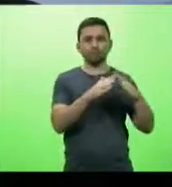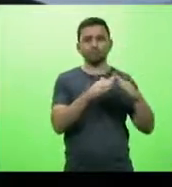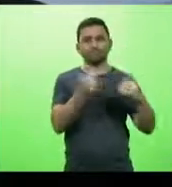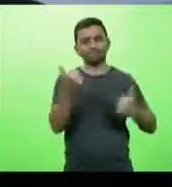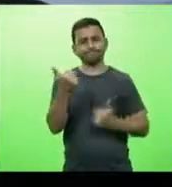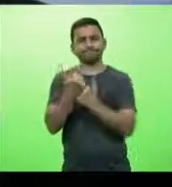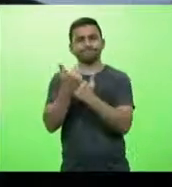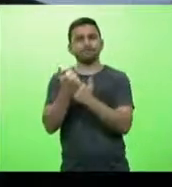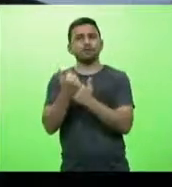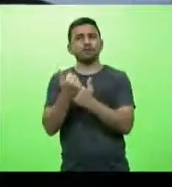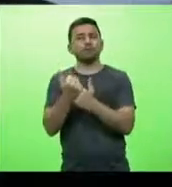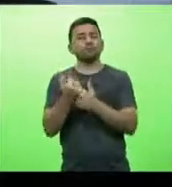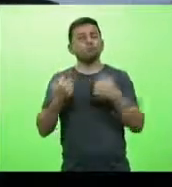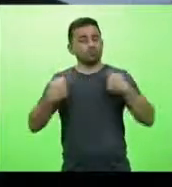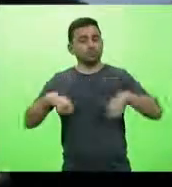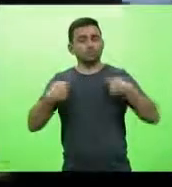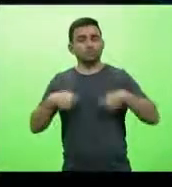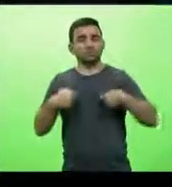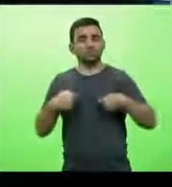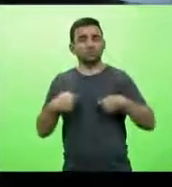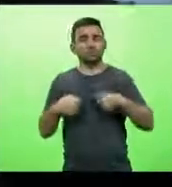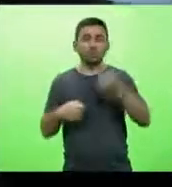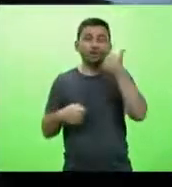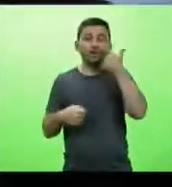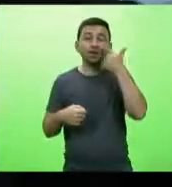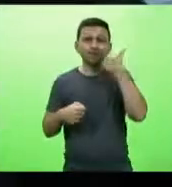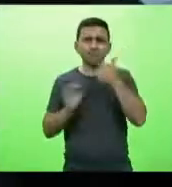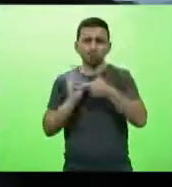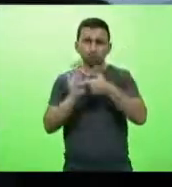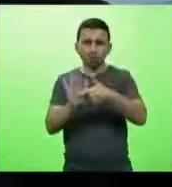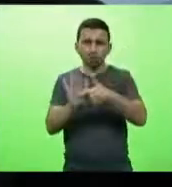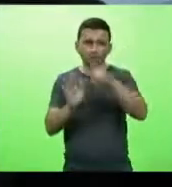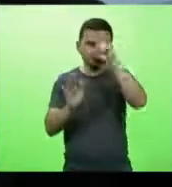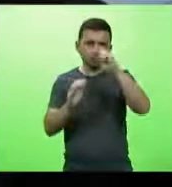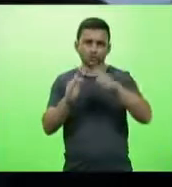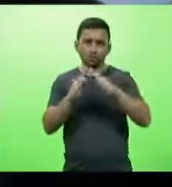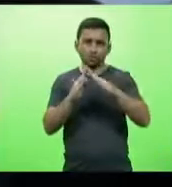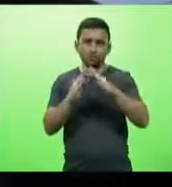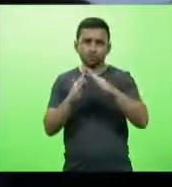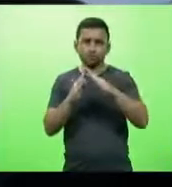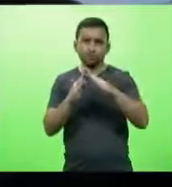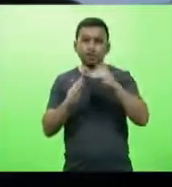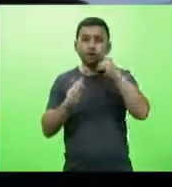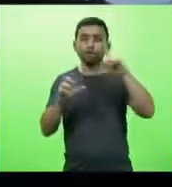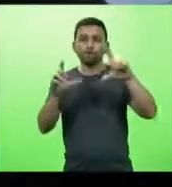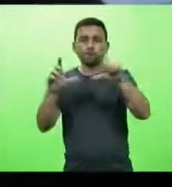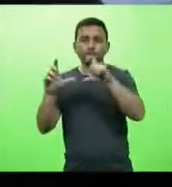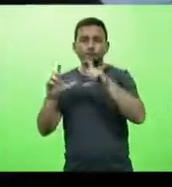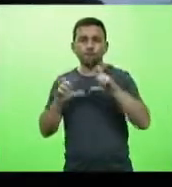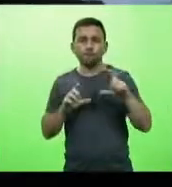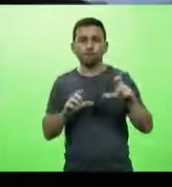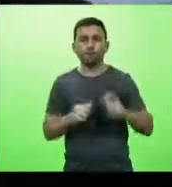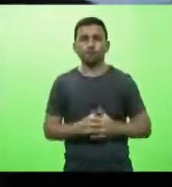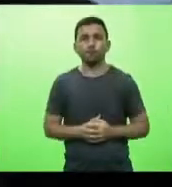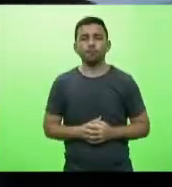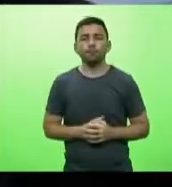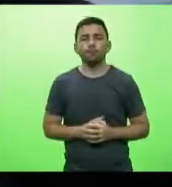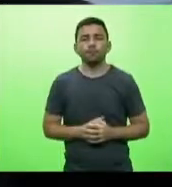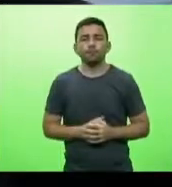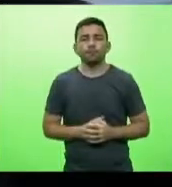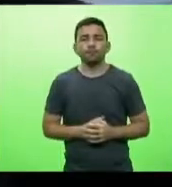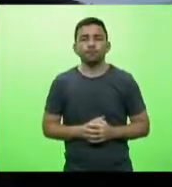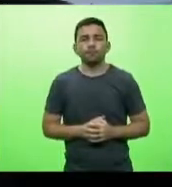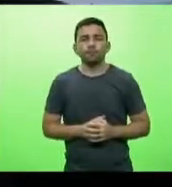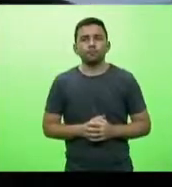por gentileza, que coloquem para que a gente possa conhecer esse hospital. As fotos, por favor.